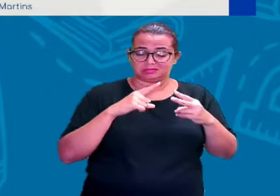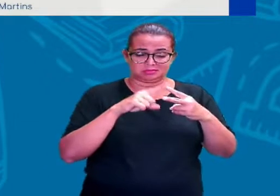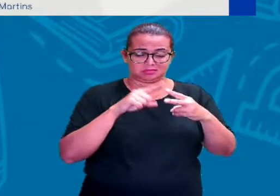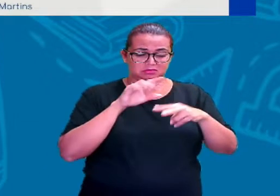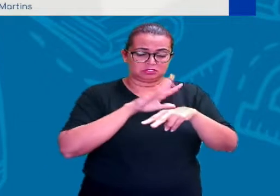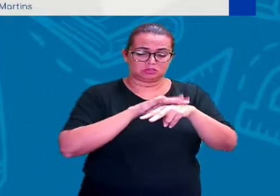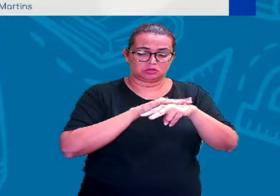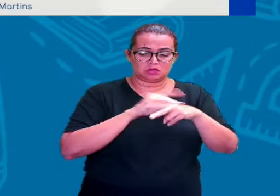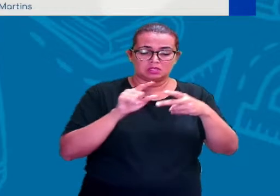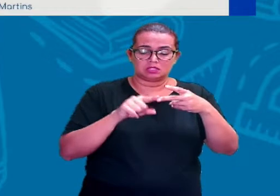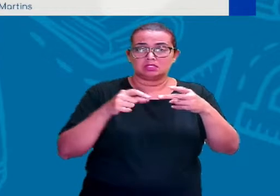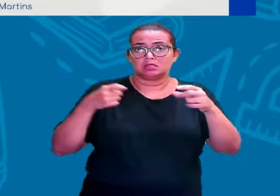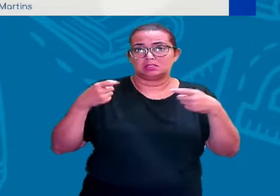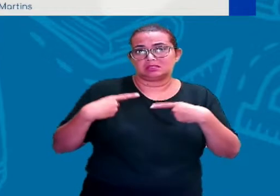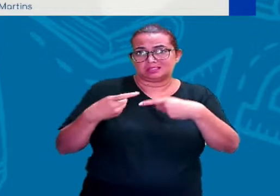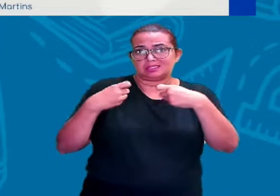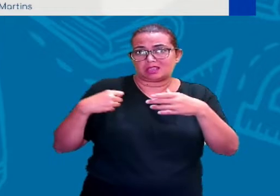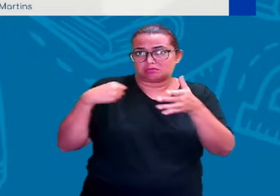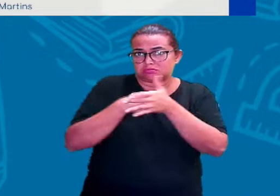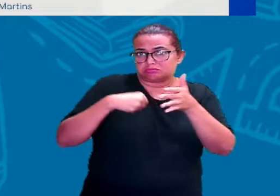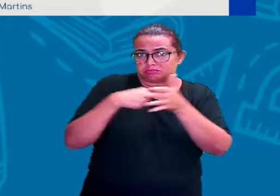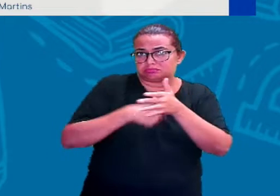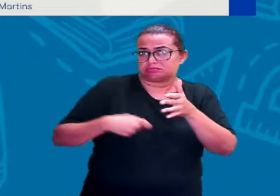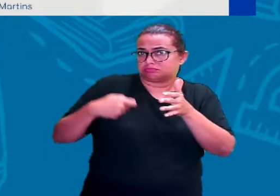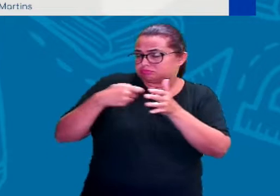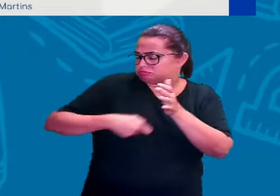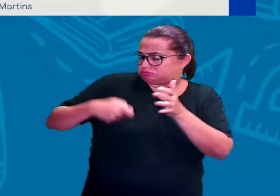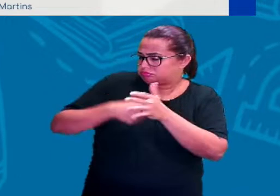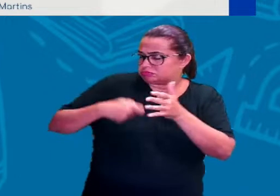doenças e a resistência à escravidão.